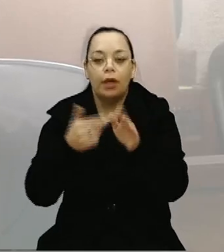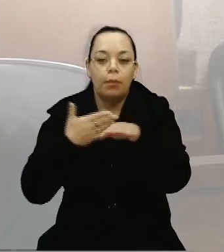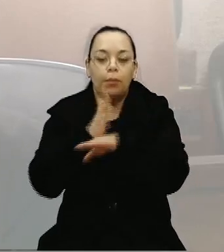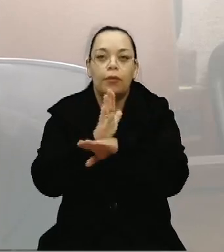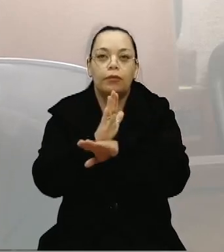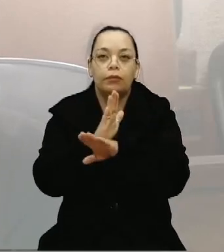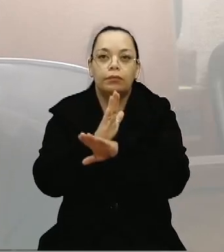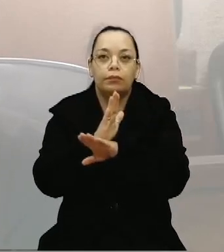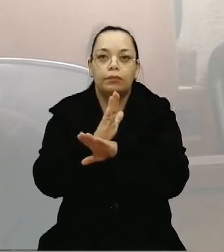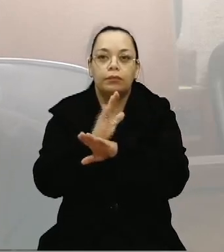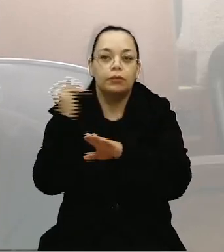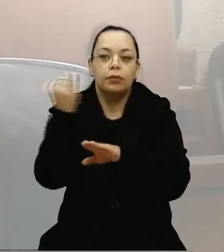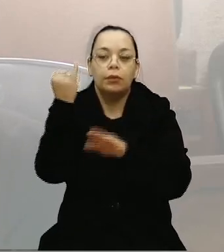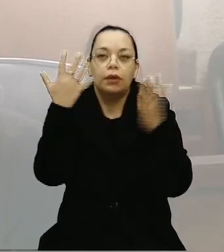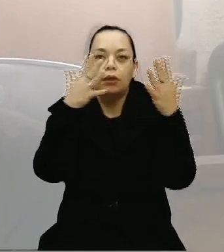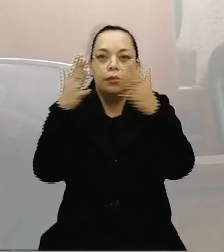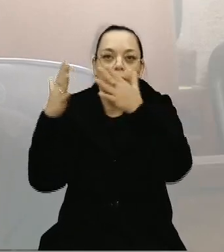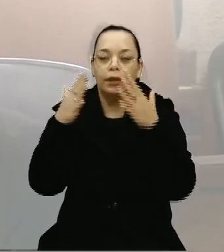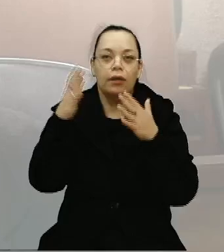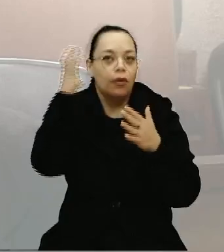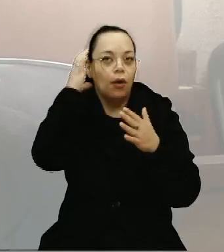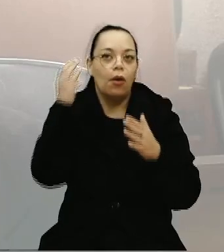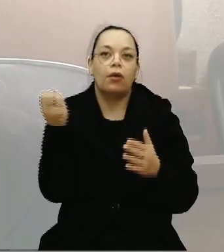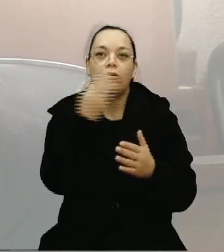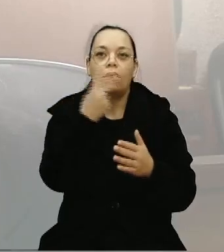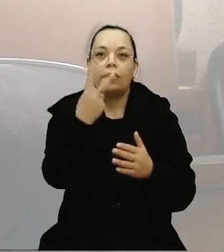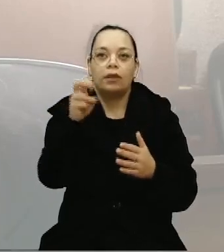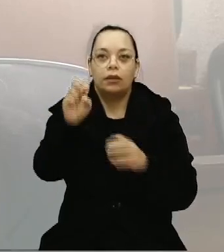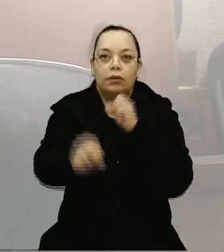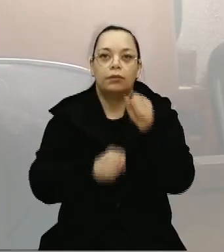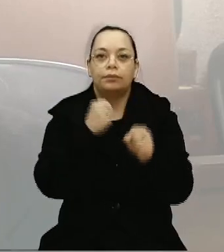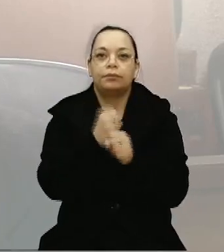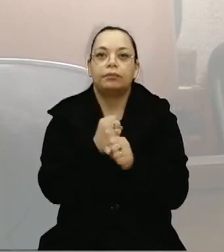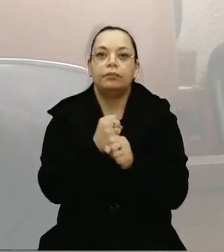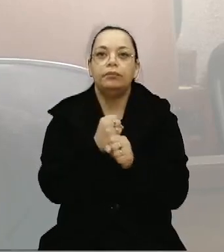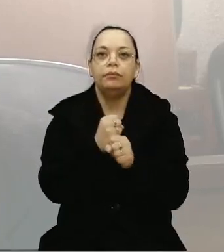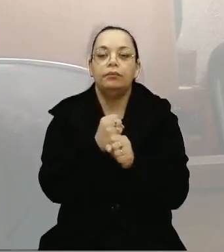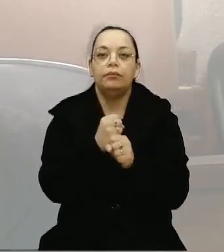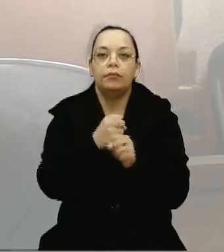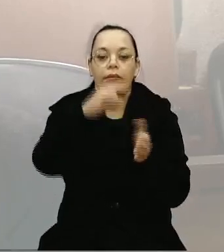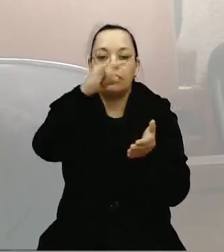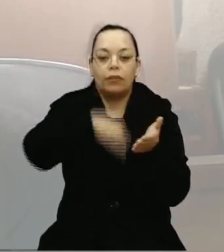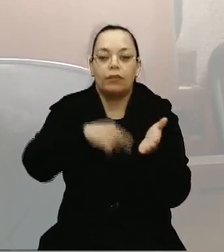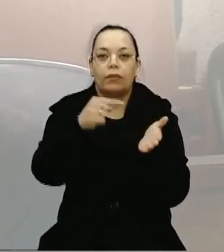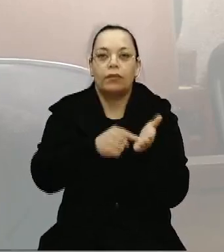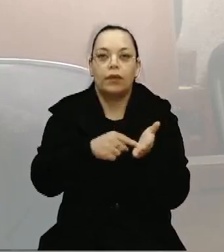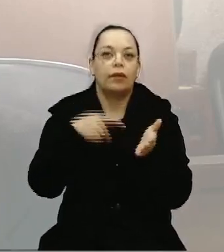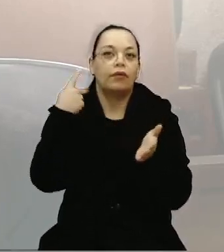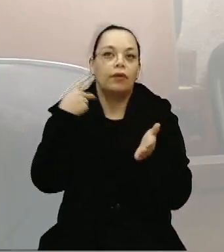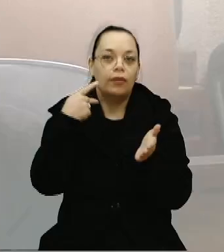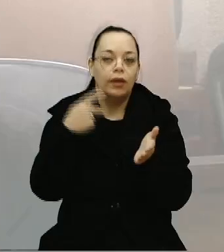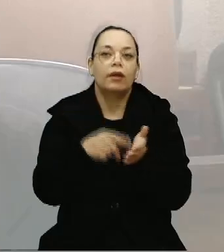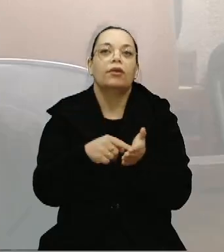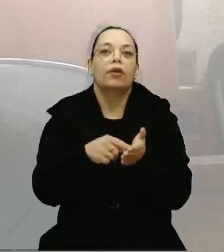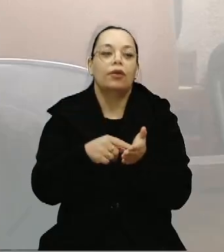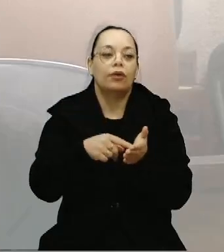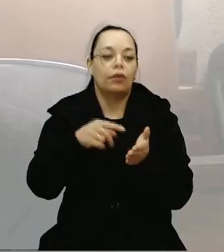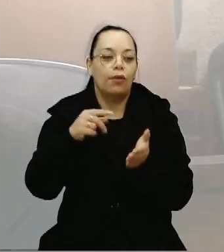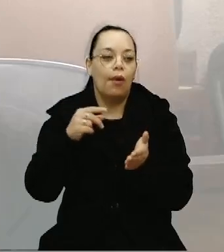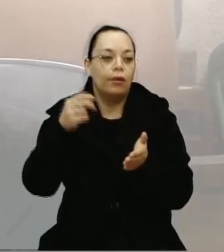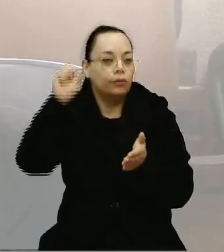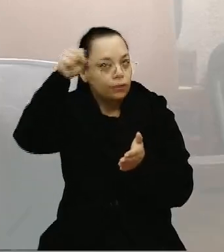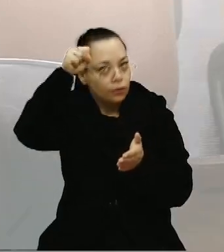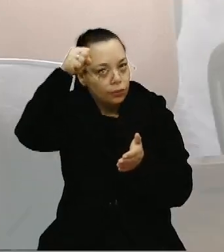unânime desta importante homenagem à Rede Mais Nova pelos seus 25 anos. Assina esse documento este vereador Clóvis de Oliveira, o